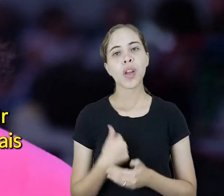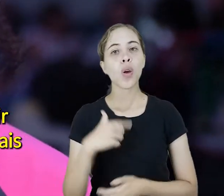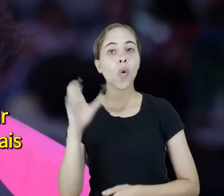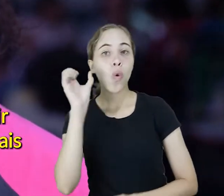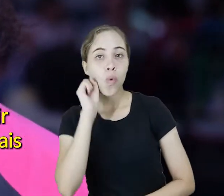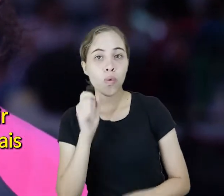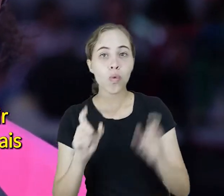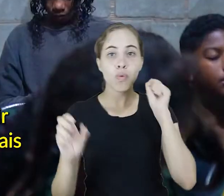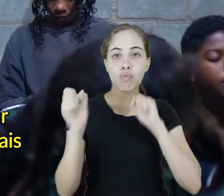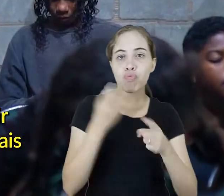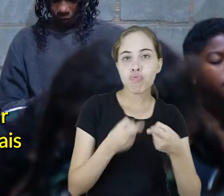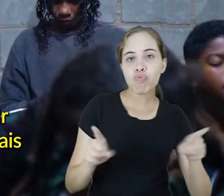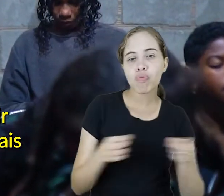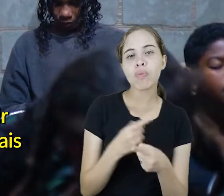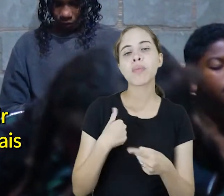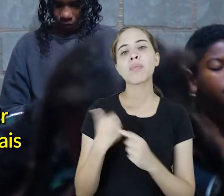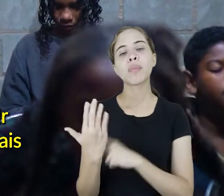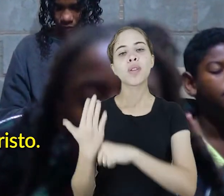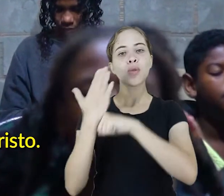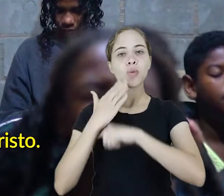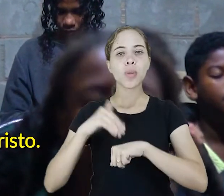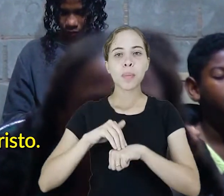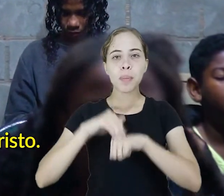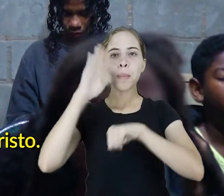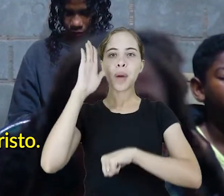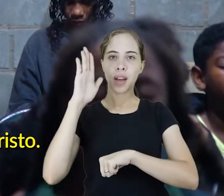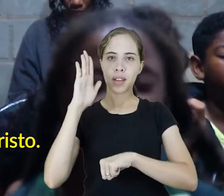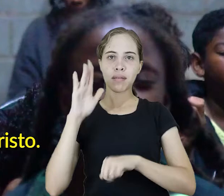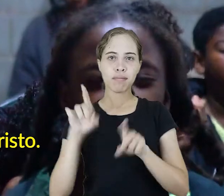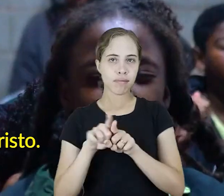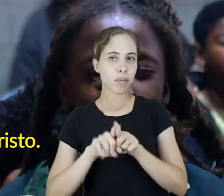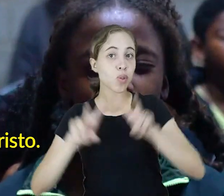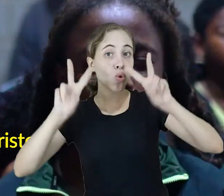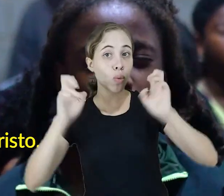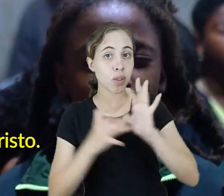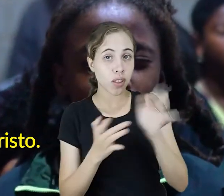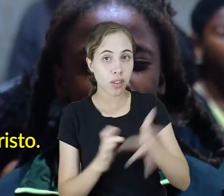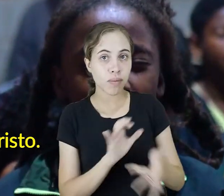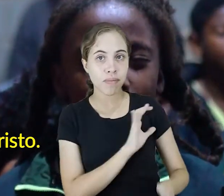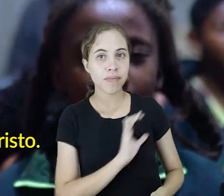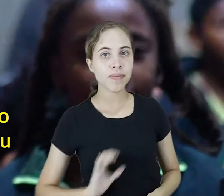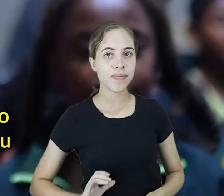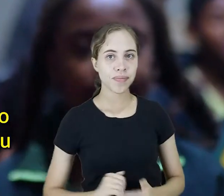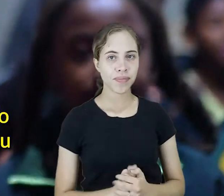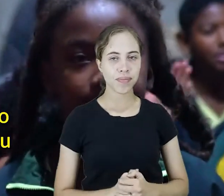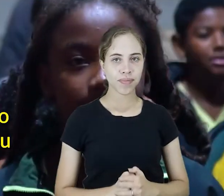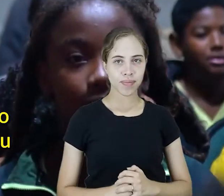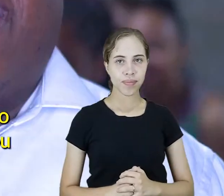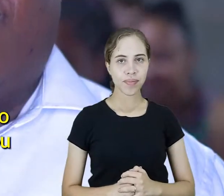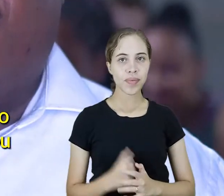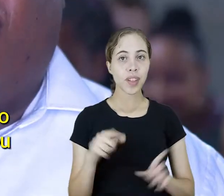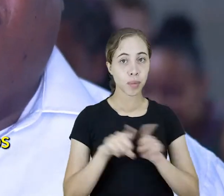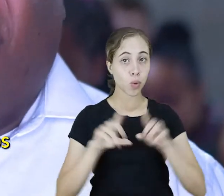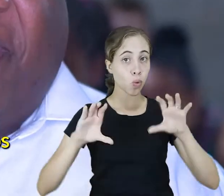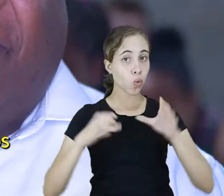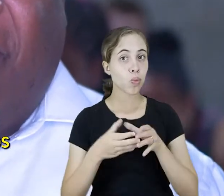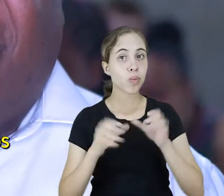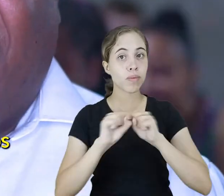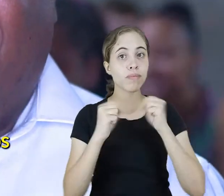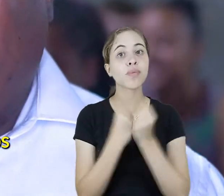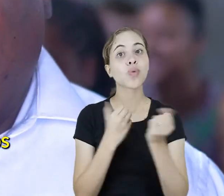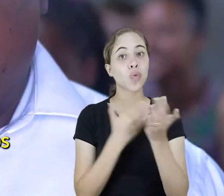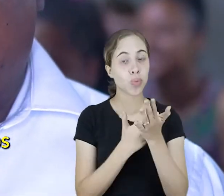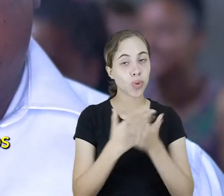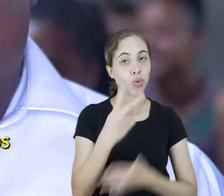porque me ajuda mais a saber sobre Jesus Cristo. E a nossa classe do seminário começou com 2